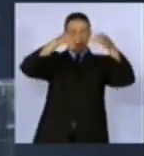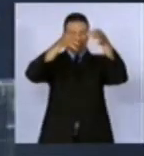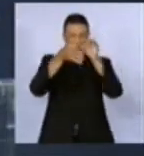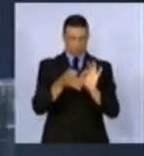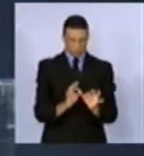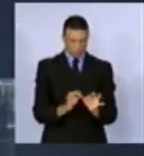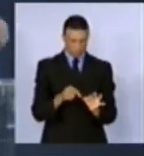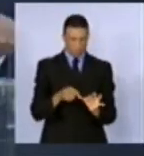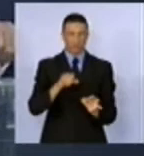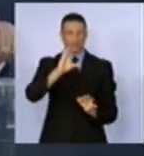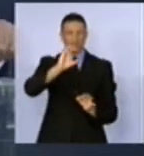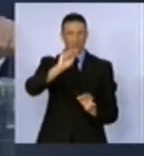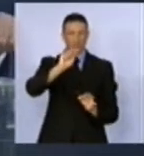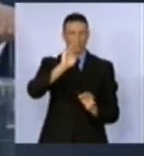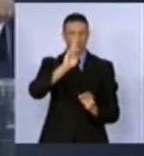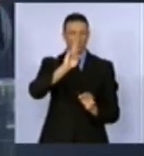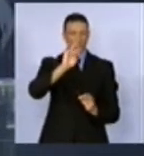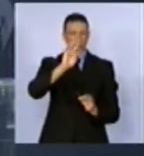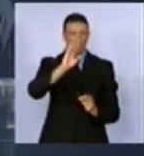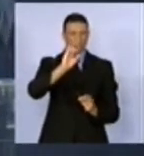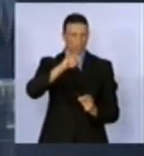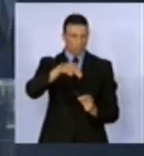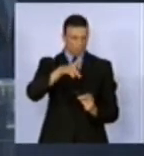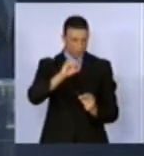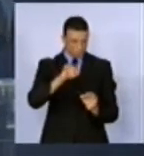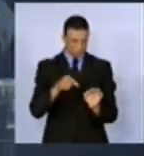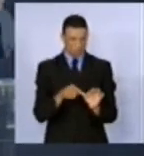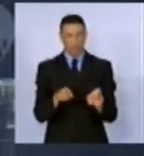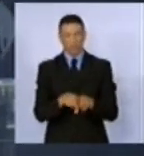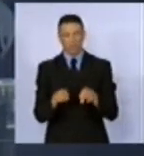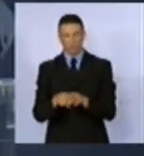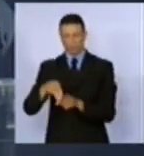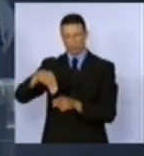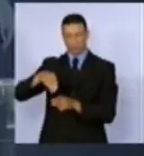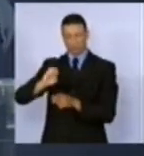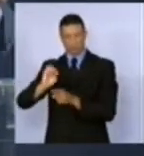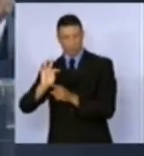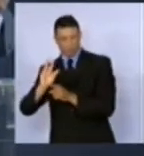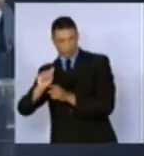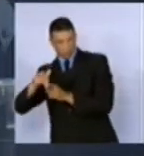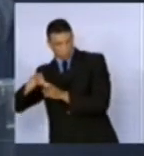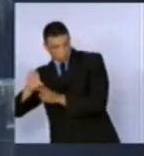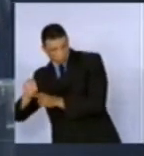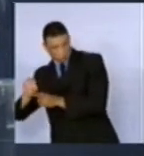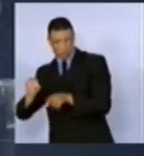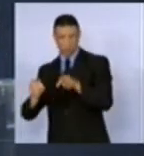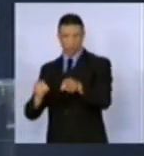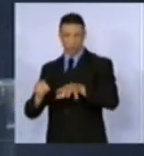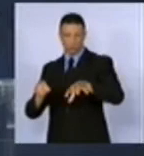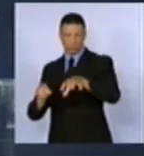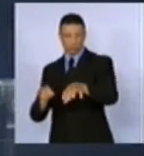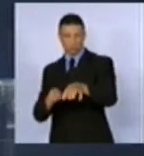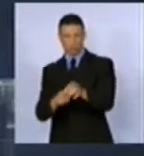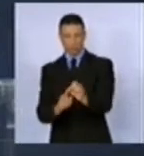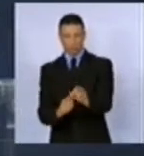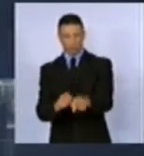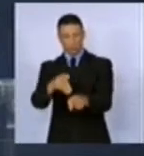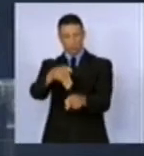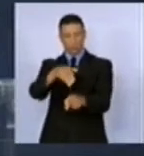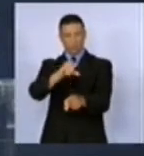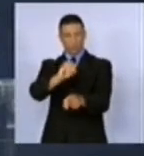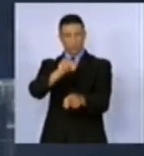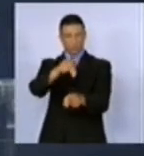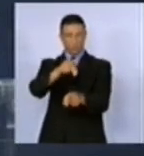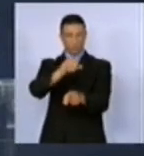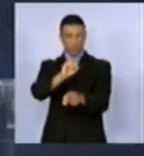átomo de carbono o metano entre o CO2 entre o gás carbônico entre o monóxido